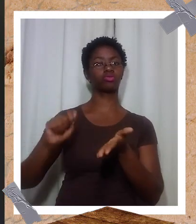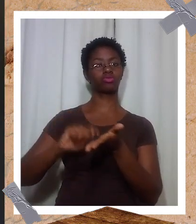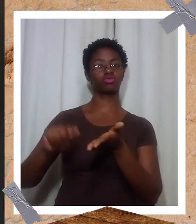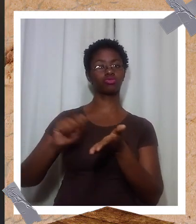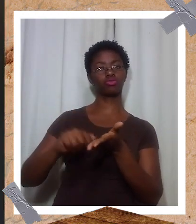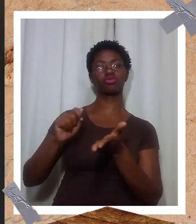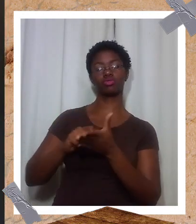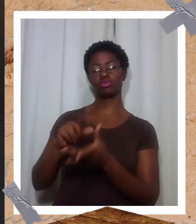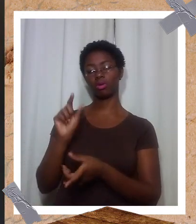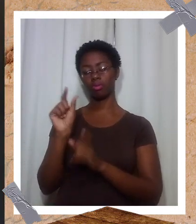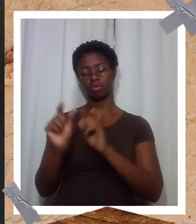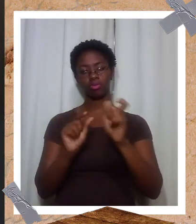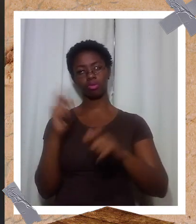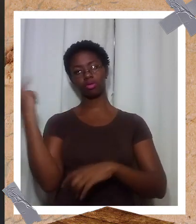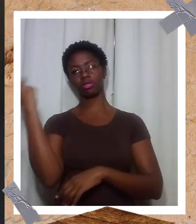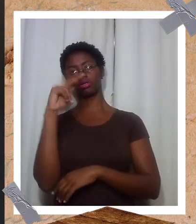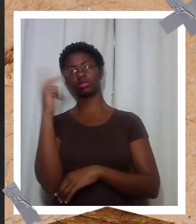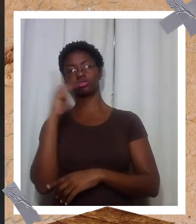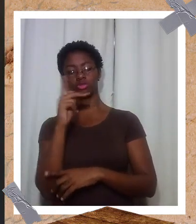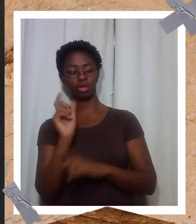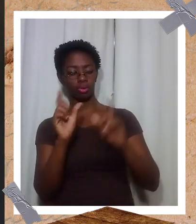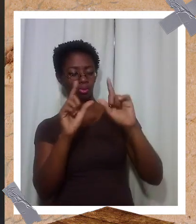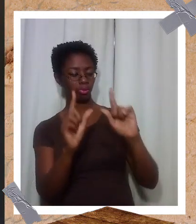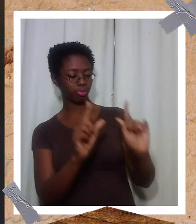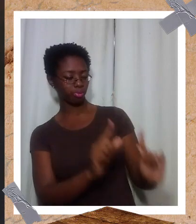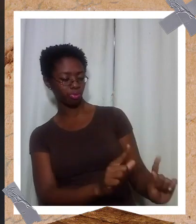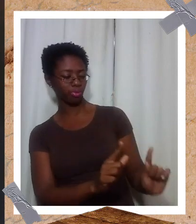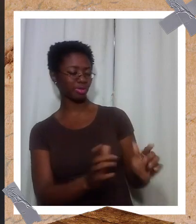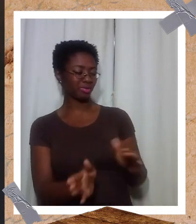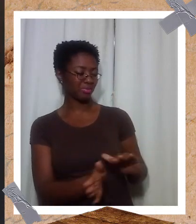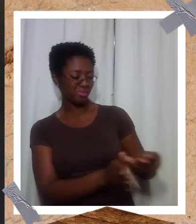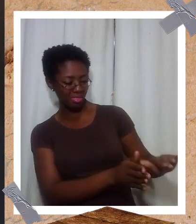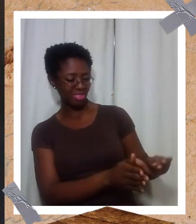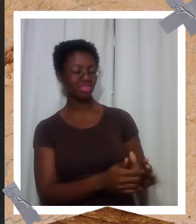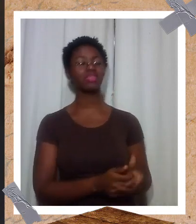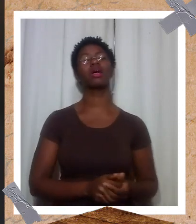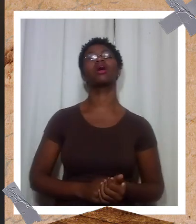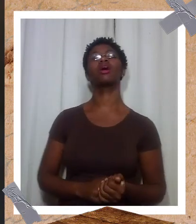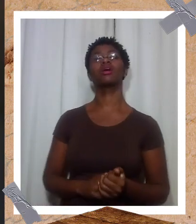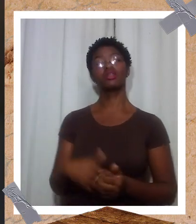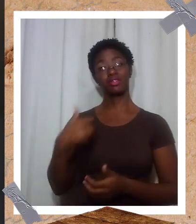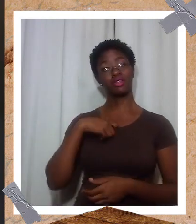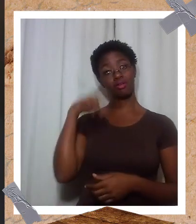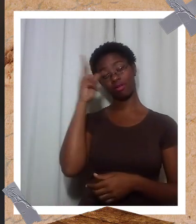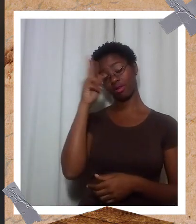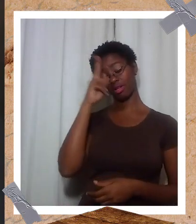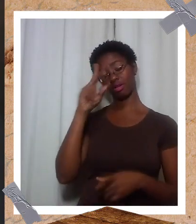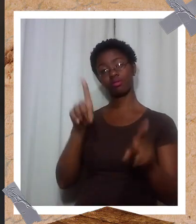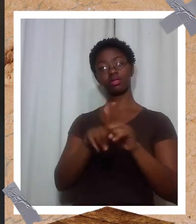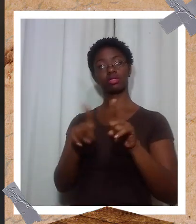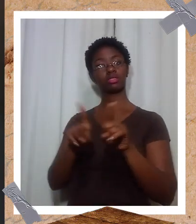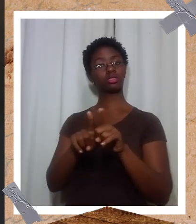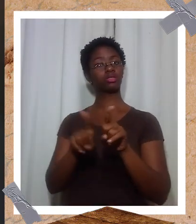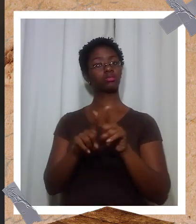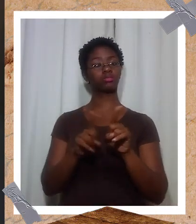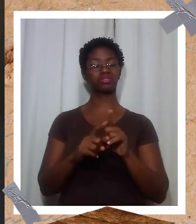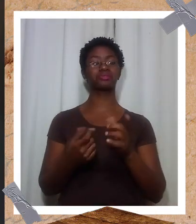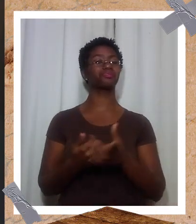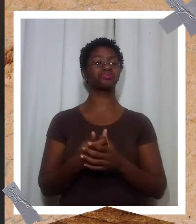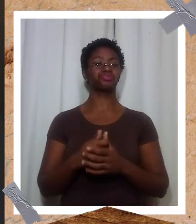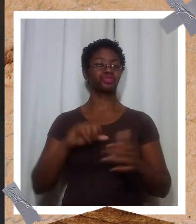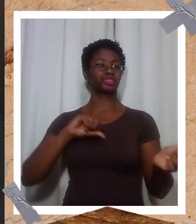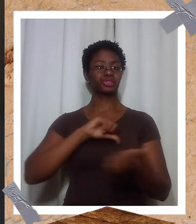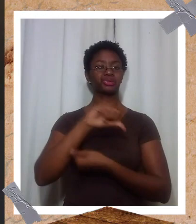pequenas histórias, ficava bem no cantinho ali na hora do recreio, né. Eu lembro de uma cena, assim, que